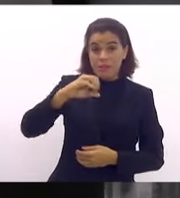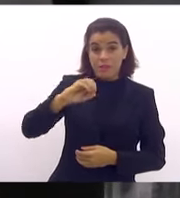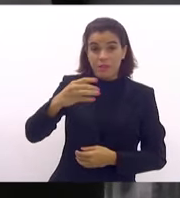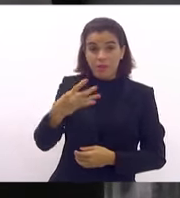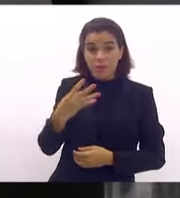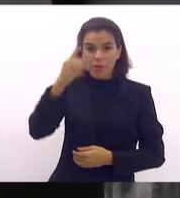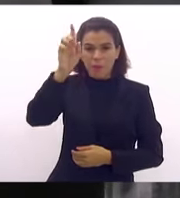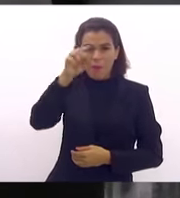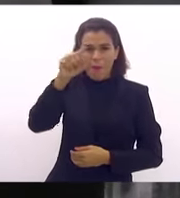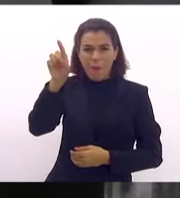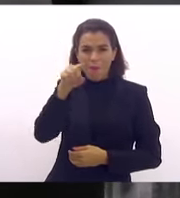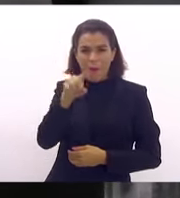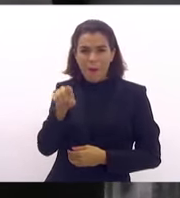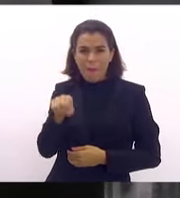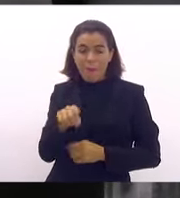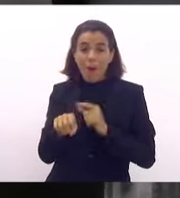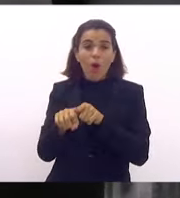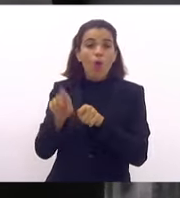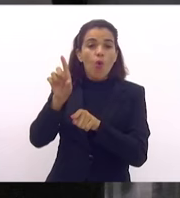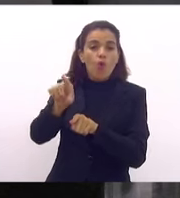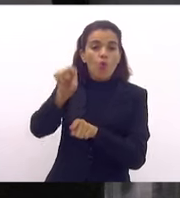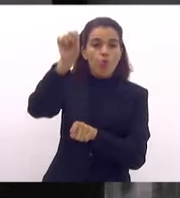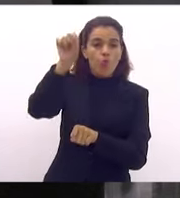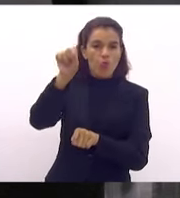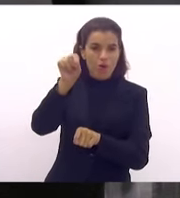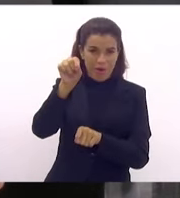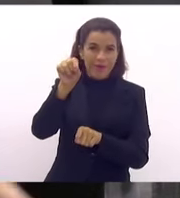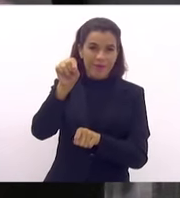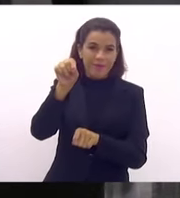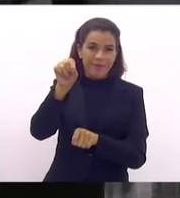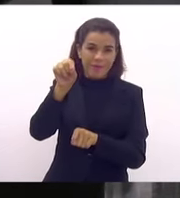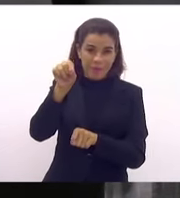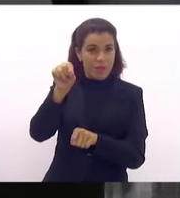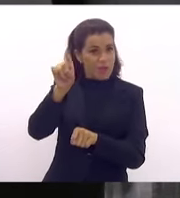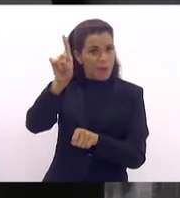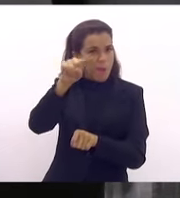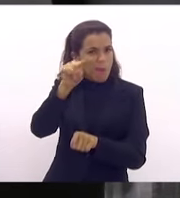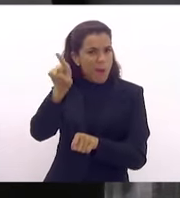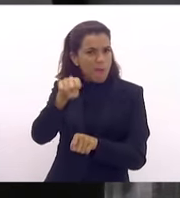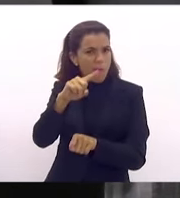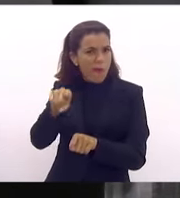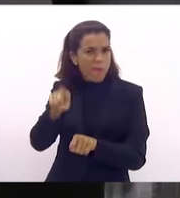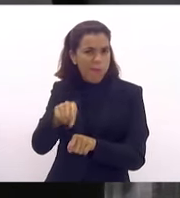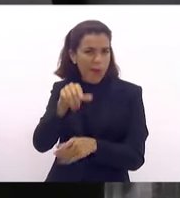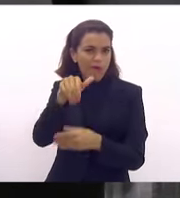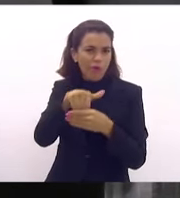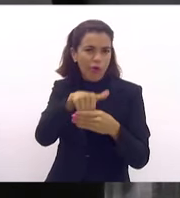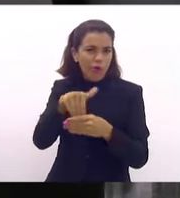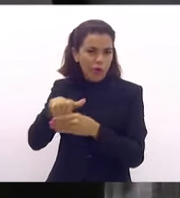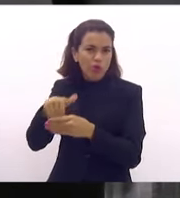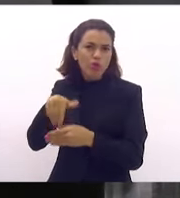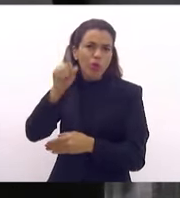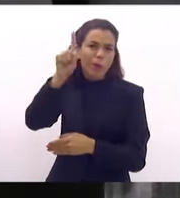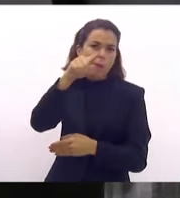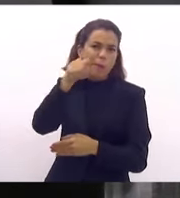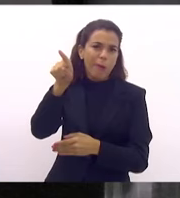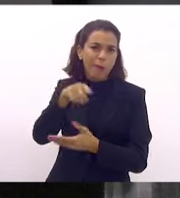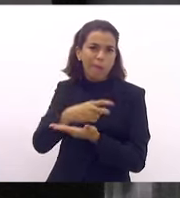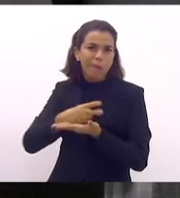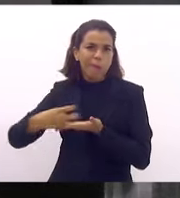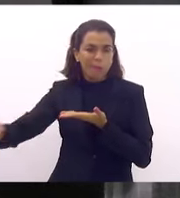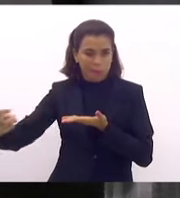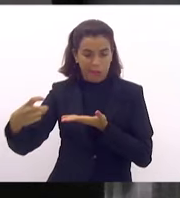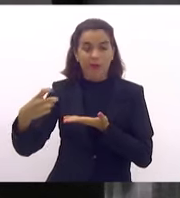Excelência derrubou um, que eu era... Derrubou o veto, foi, votou pelo derrubado, e o plenário derrubou, não foi Vossa Excelência,